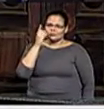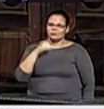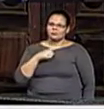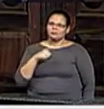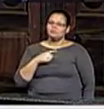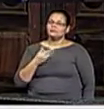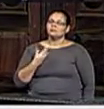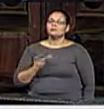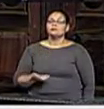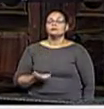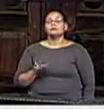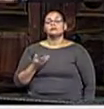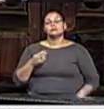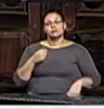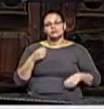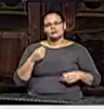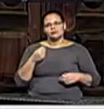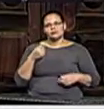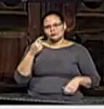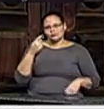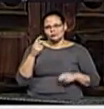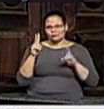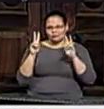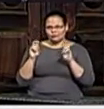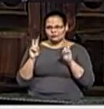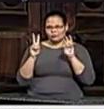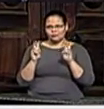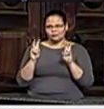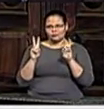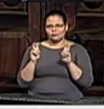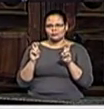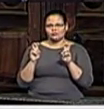casa sobre o seguinte fato.